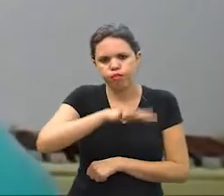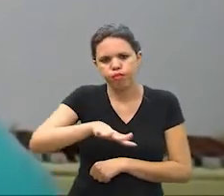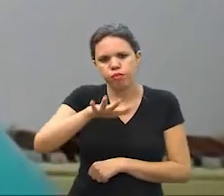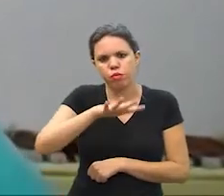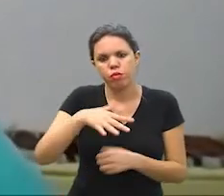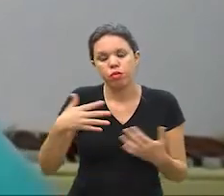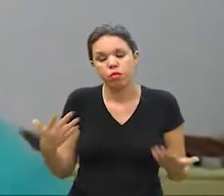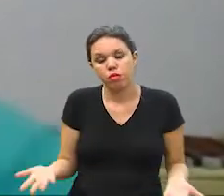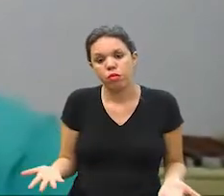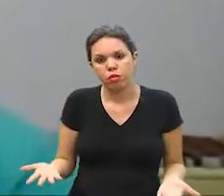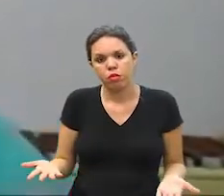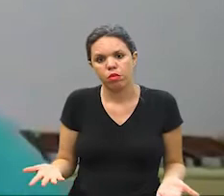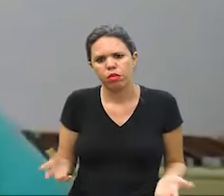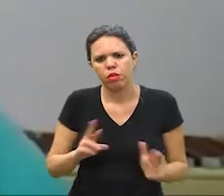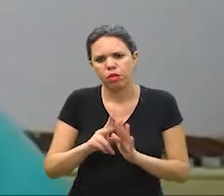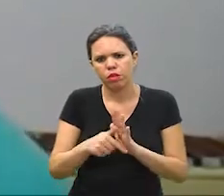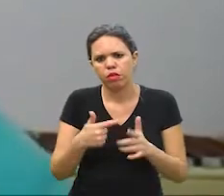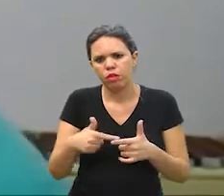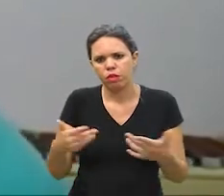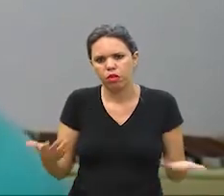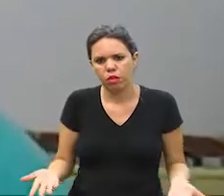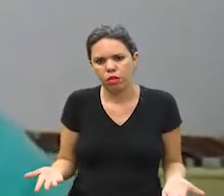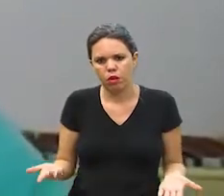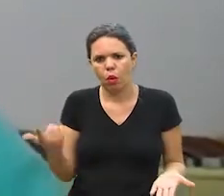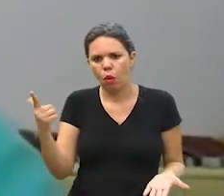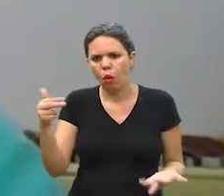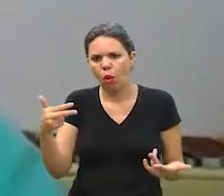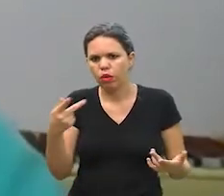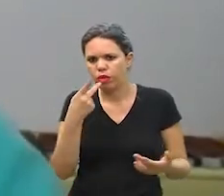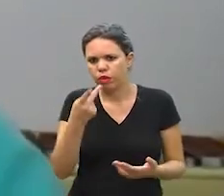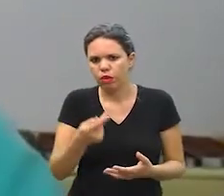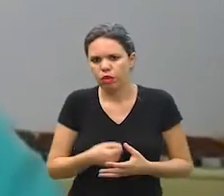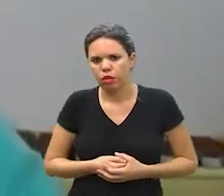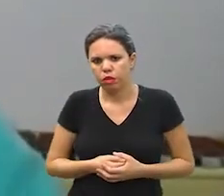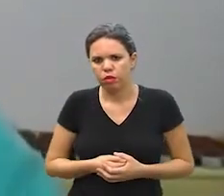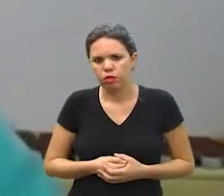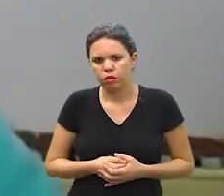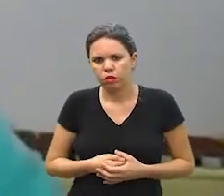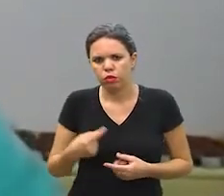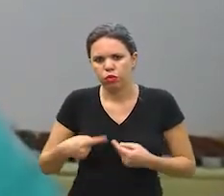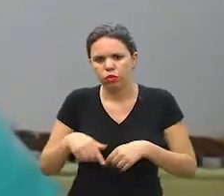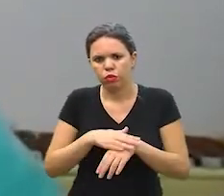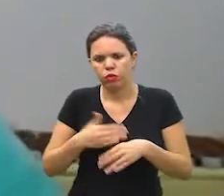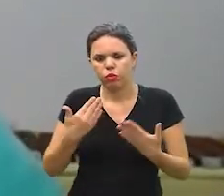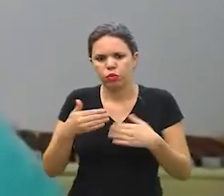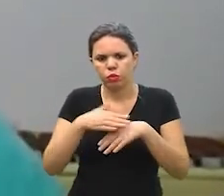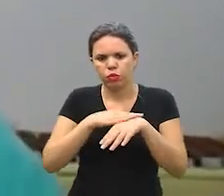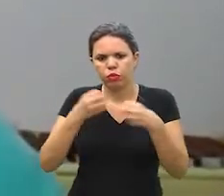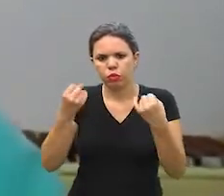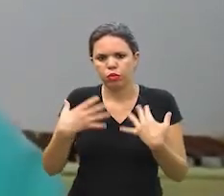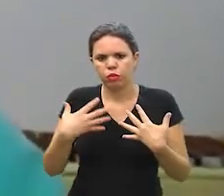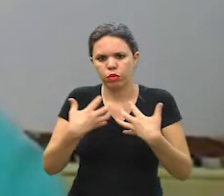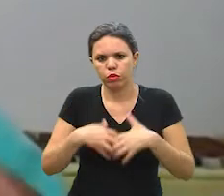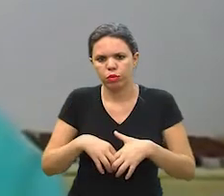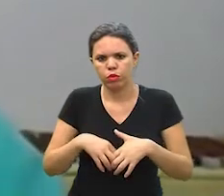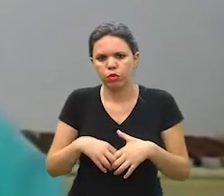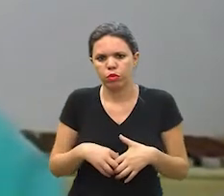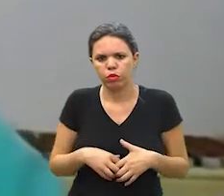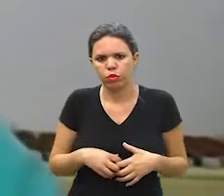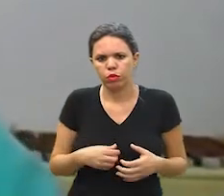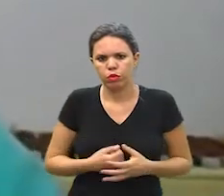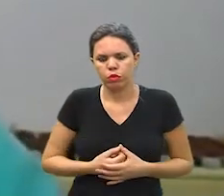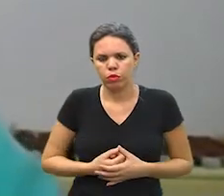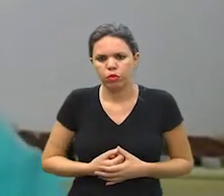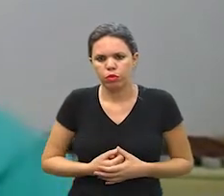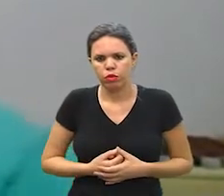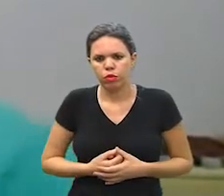área, entende? Então, tem várias maneiras. Outra que eu queria também que aqui no debate a gente pudesse comentar, um bom